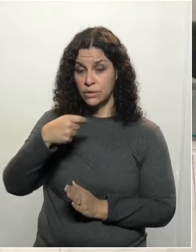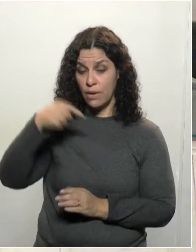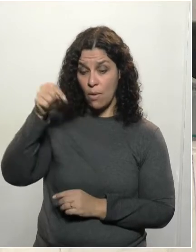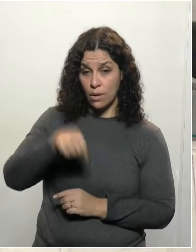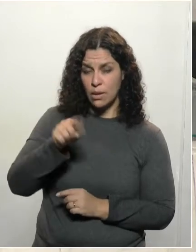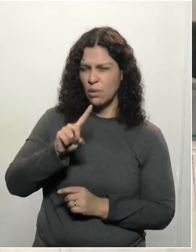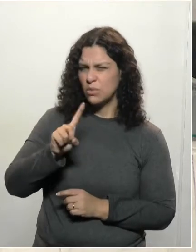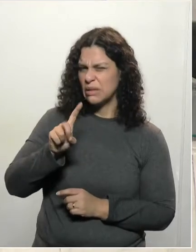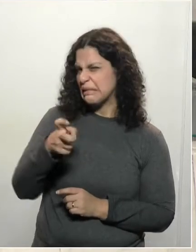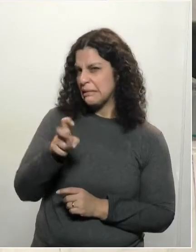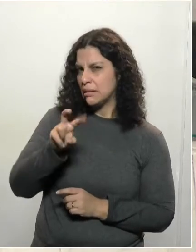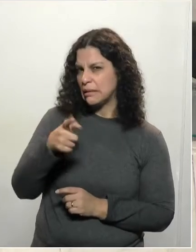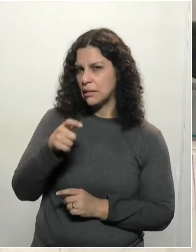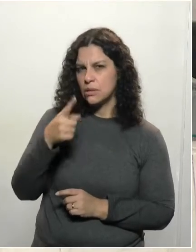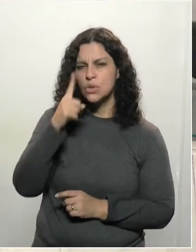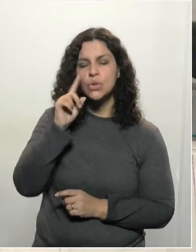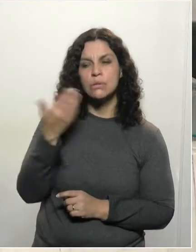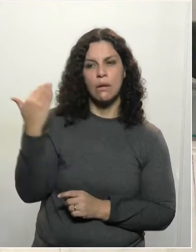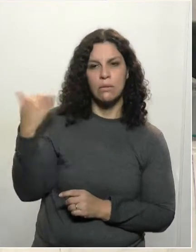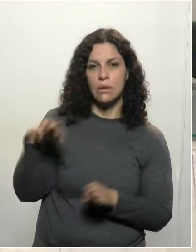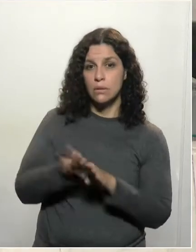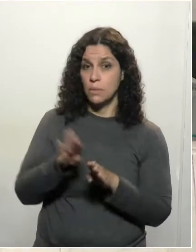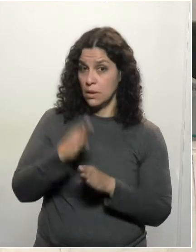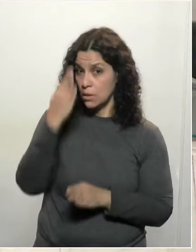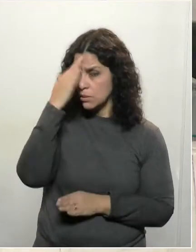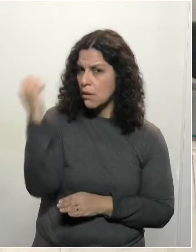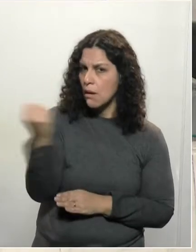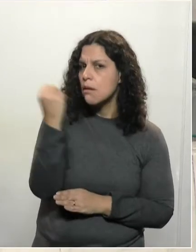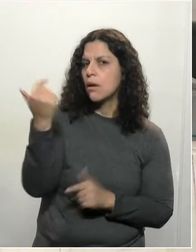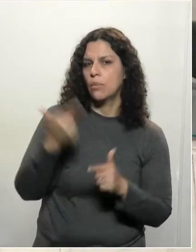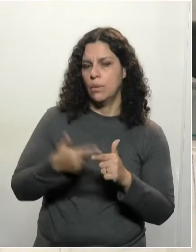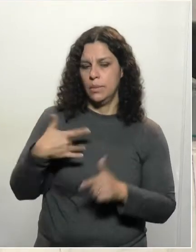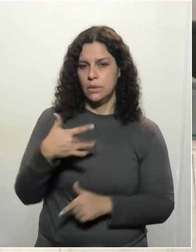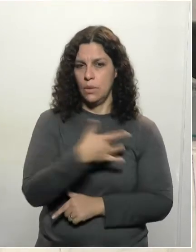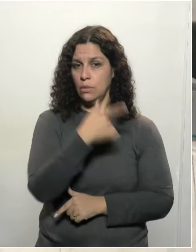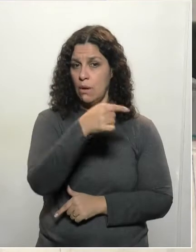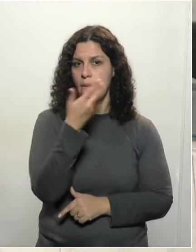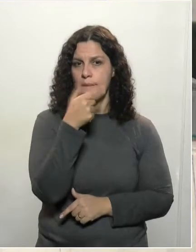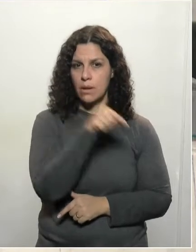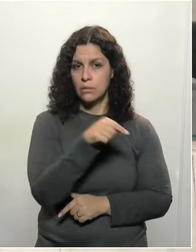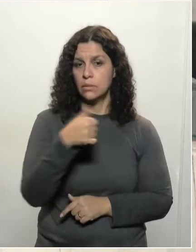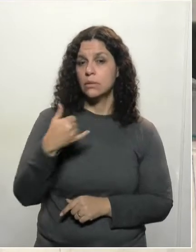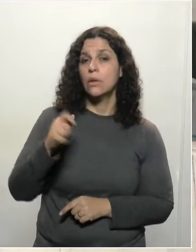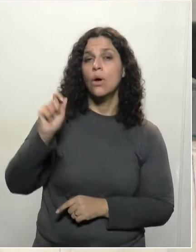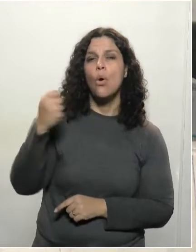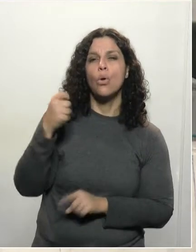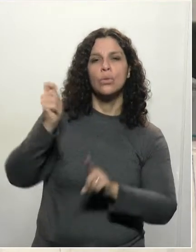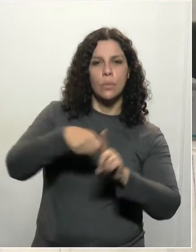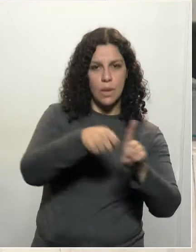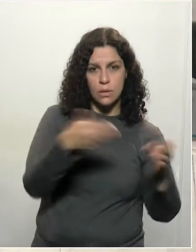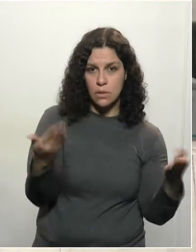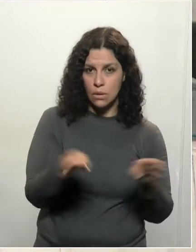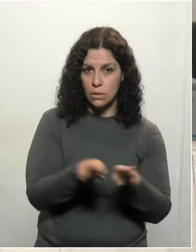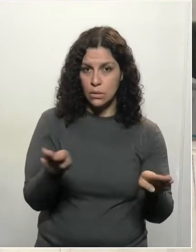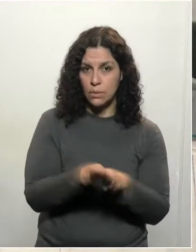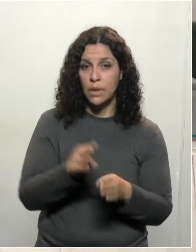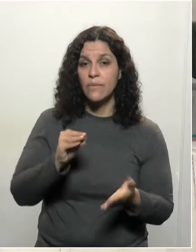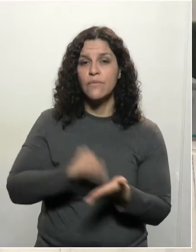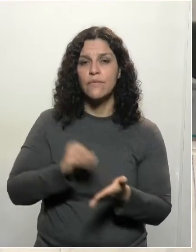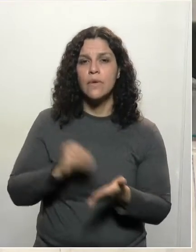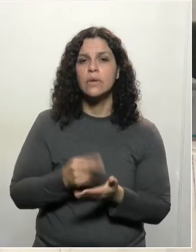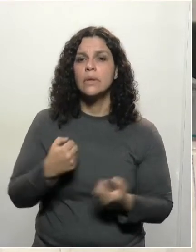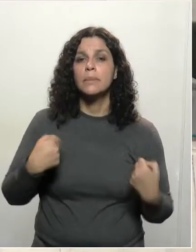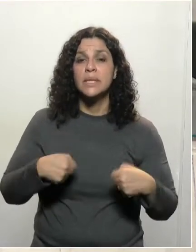atrás. Eu conheço também a gravidade do problema. O menino tem 8 meses, respira